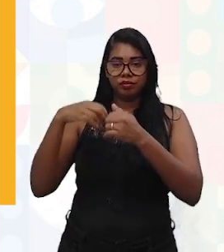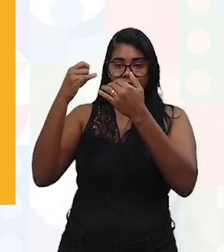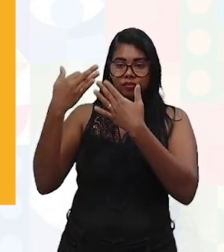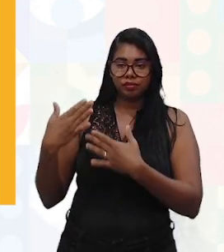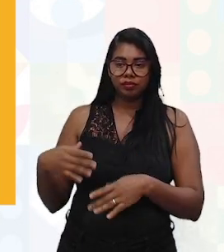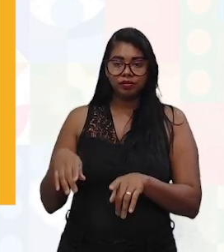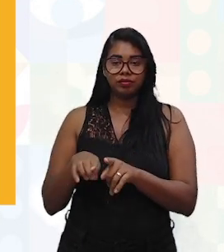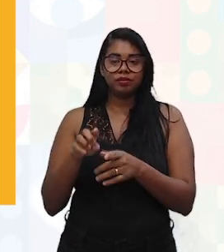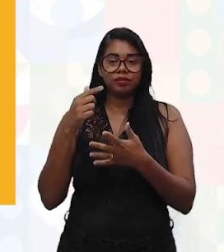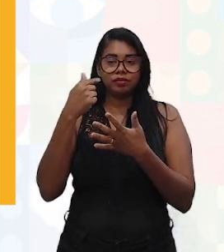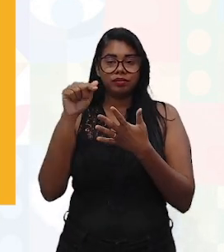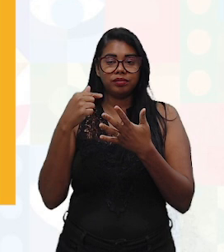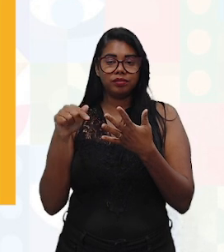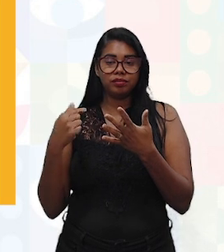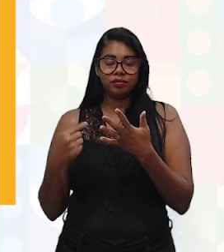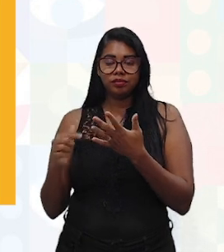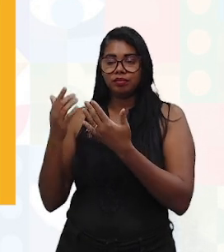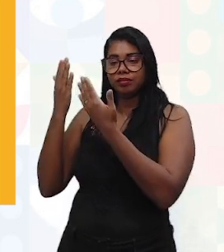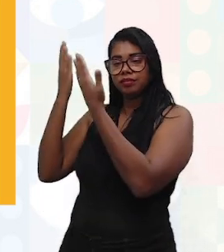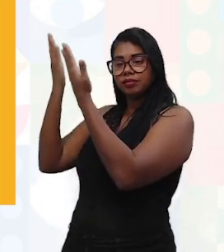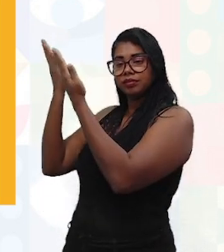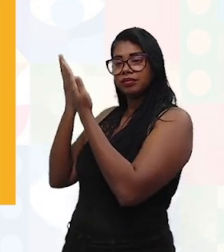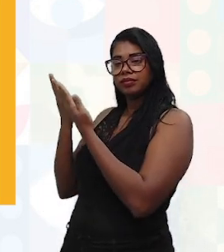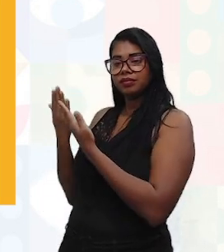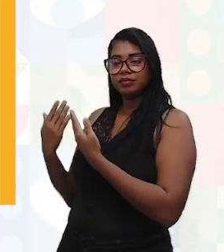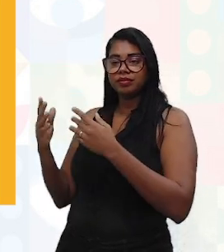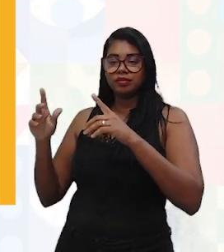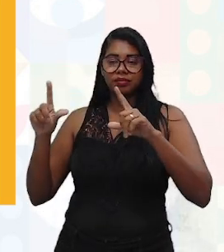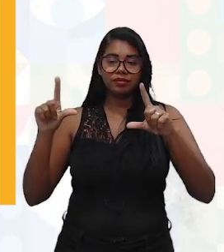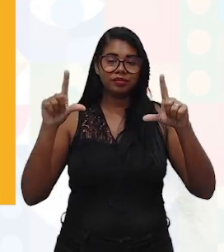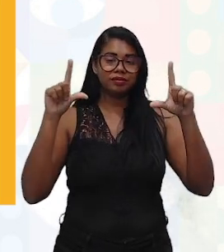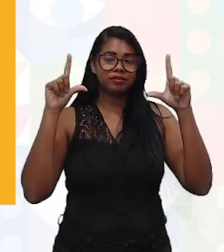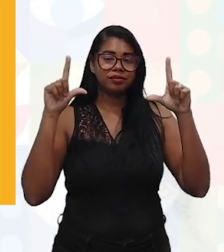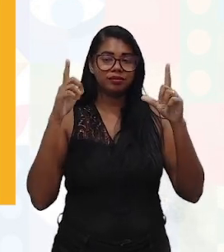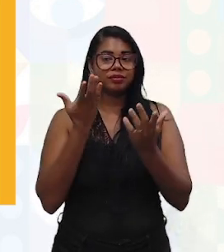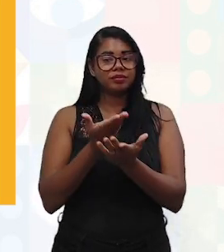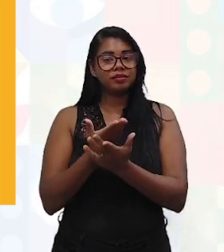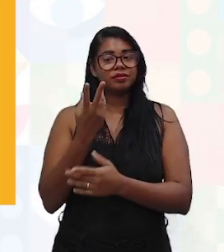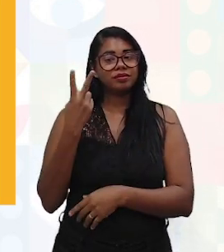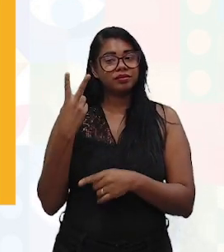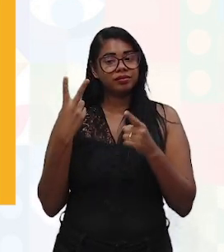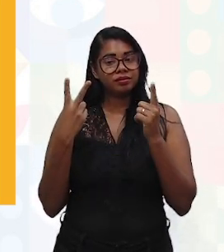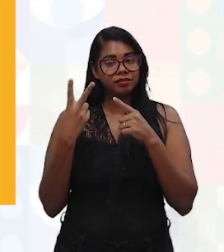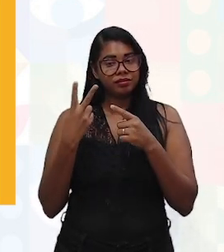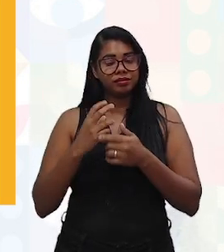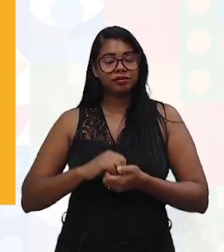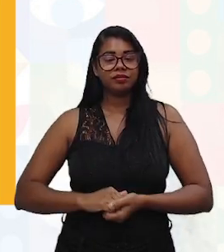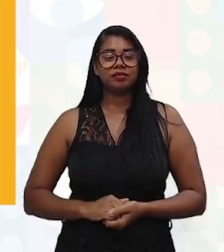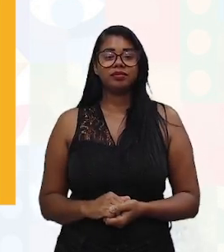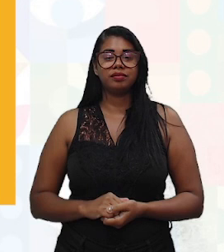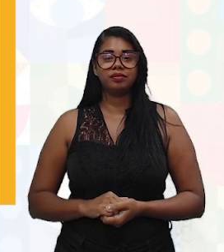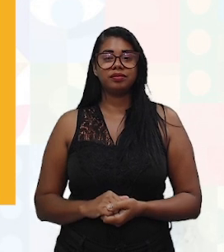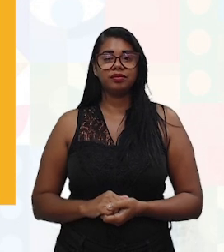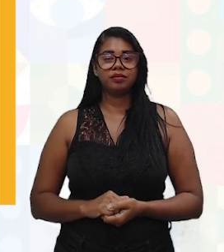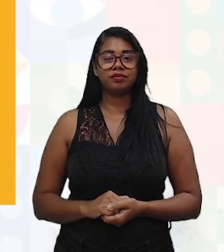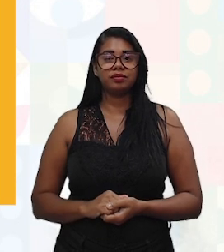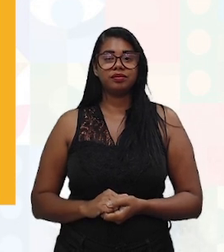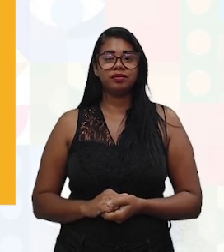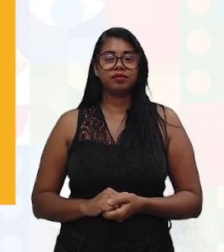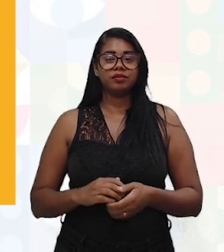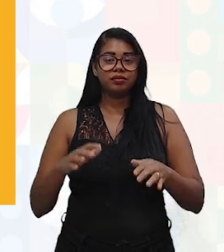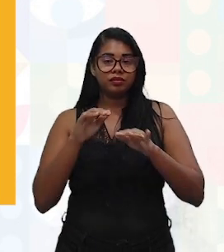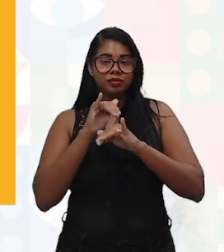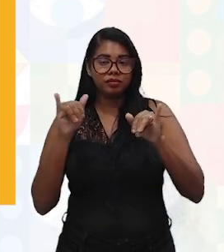sobre cada item desse que você está vendo aí na sua tela, lá na nossa aula 2. Mas eu quero só mencionar para